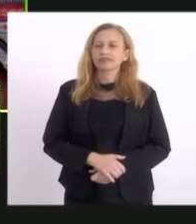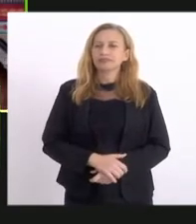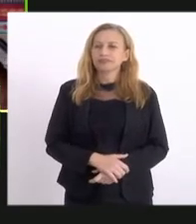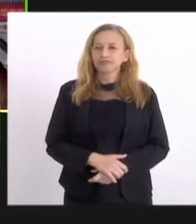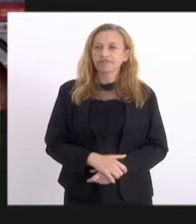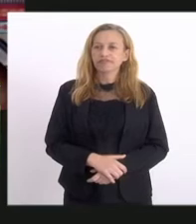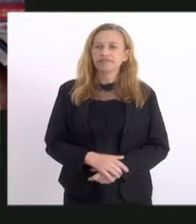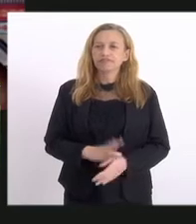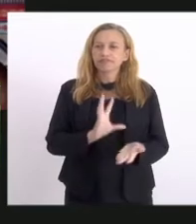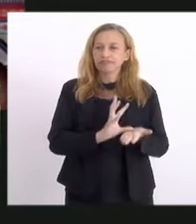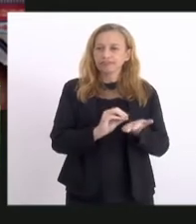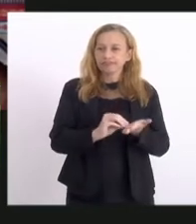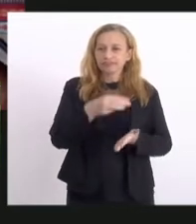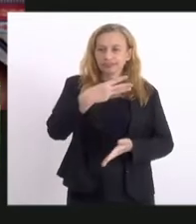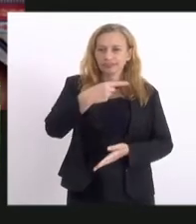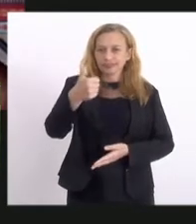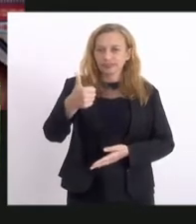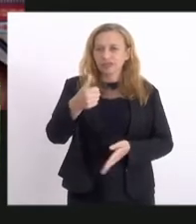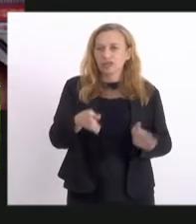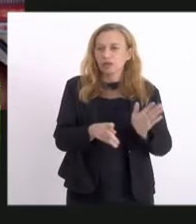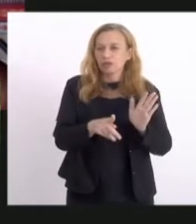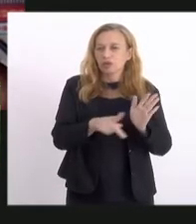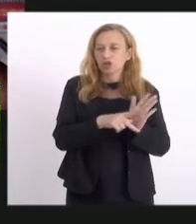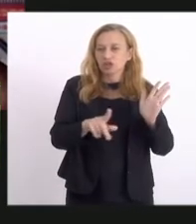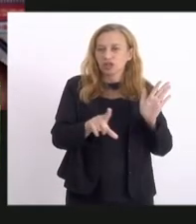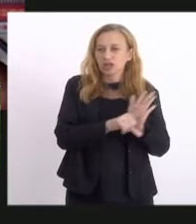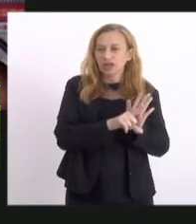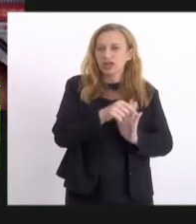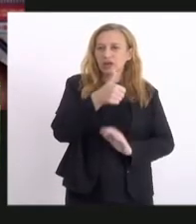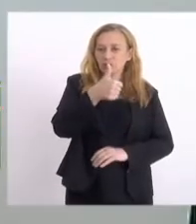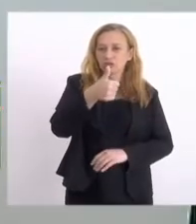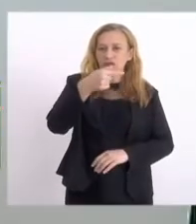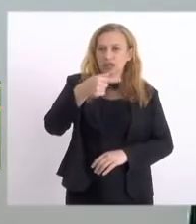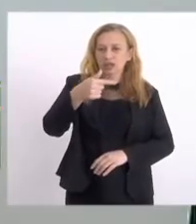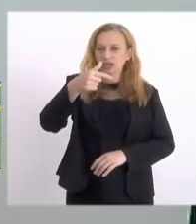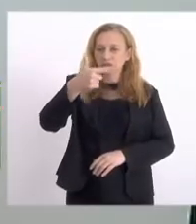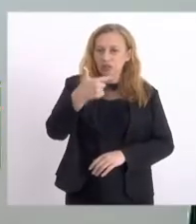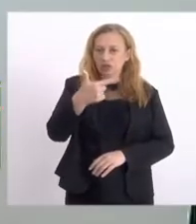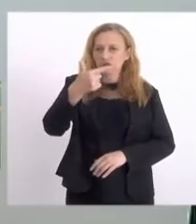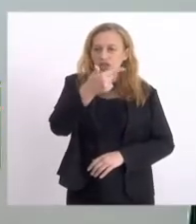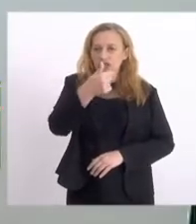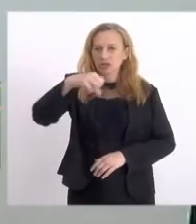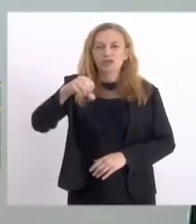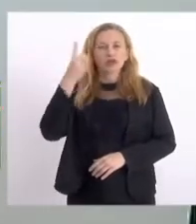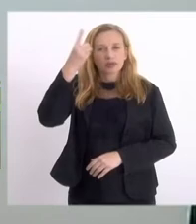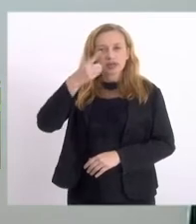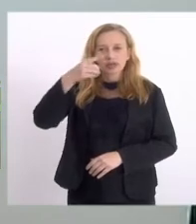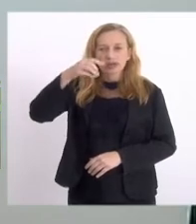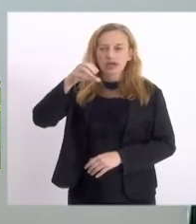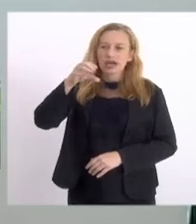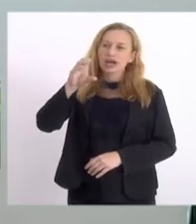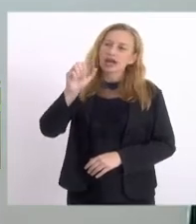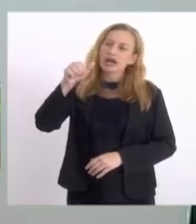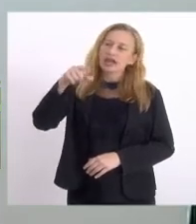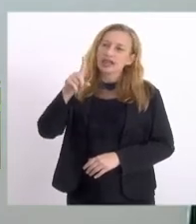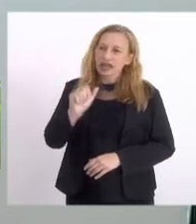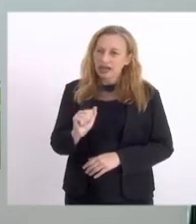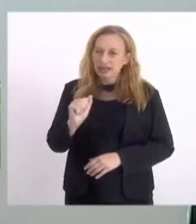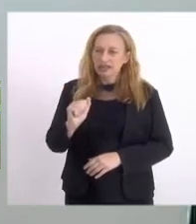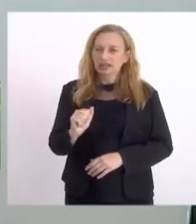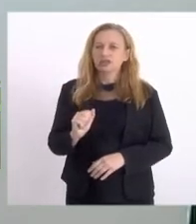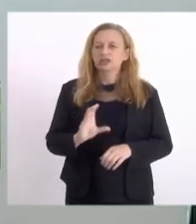29:30. Ok. É. Tem um da pauta. Projeto de lei 1732, de 19, autoria do Márcio Canela, para aparecer